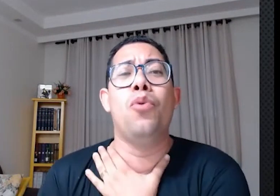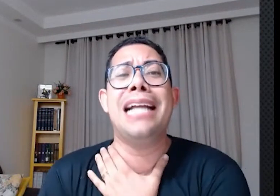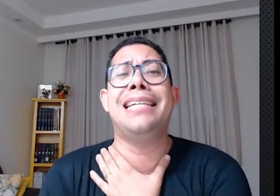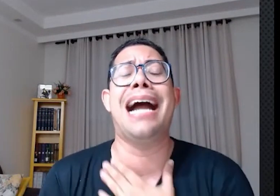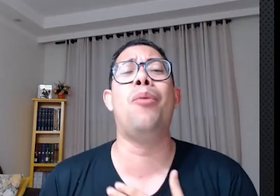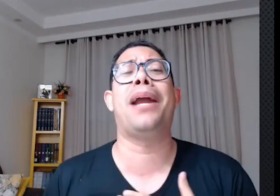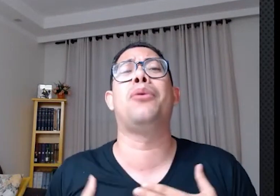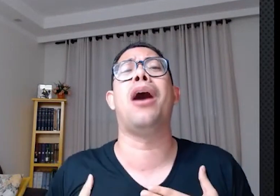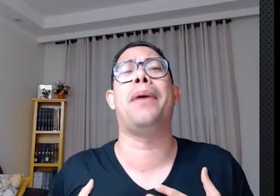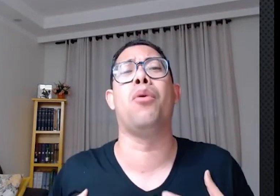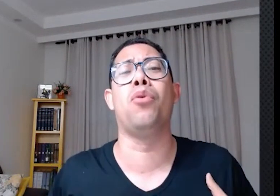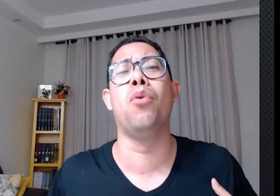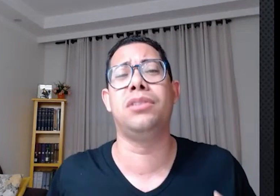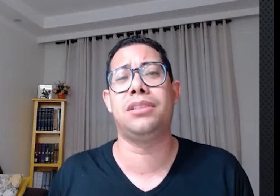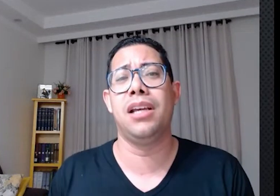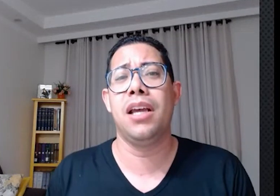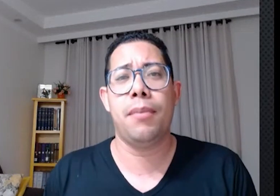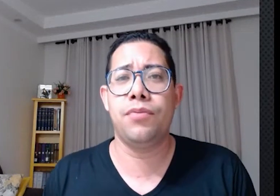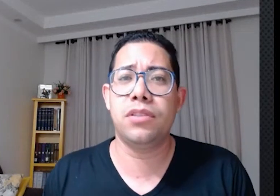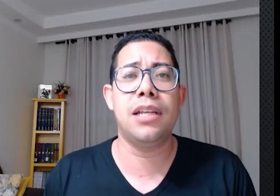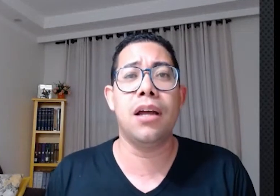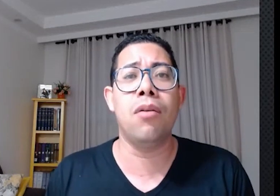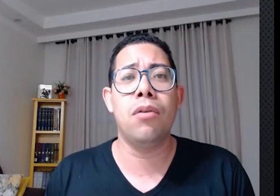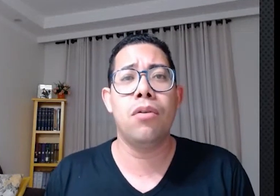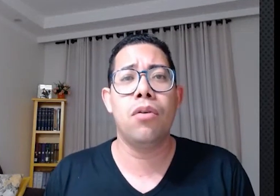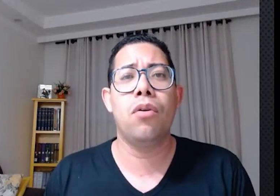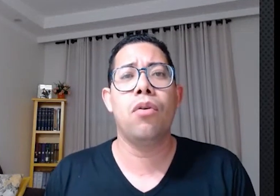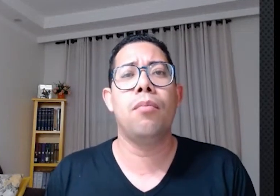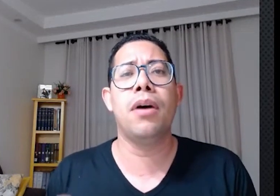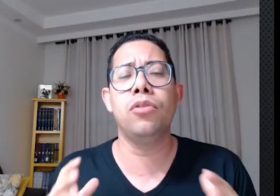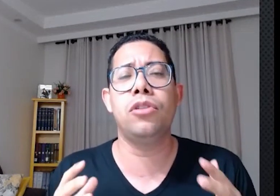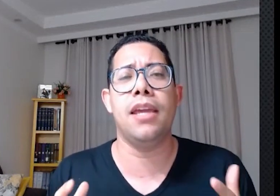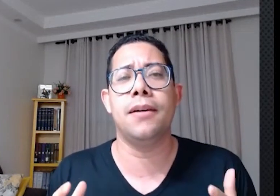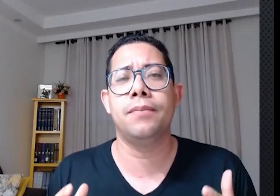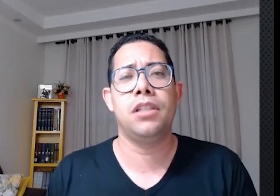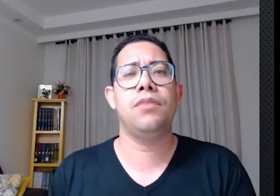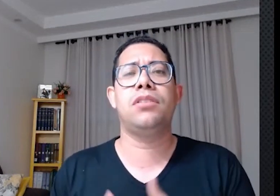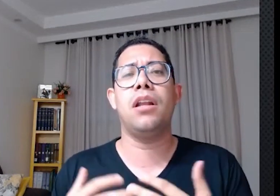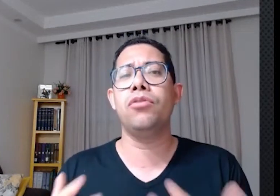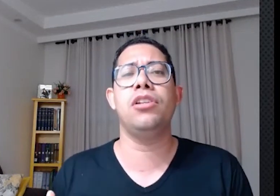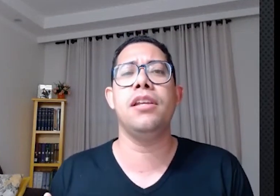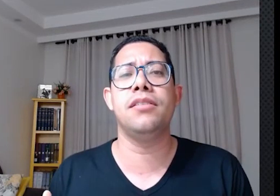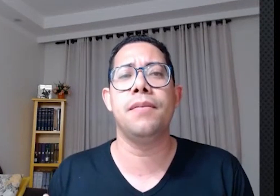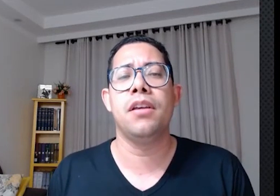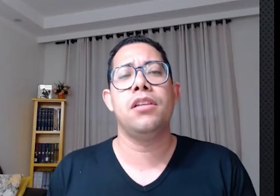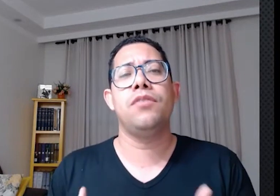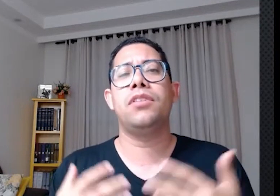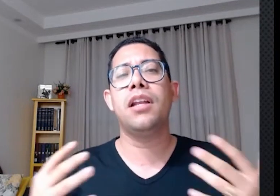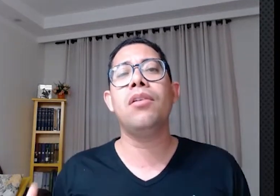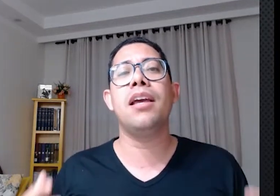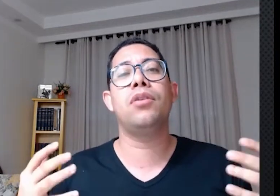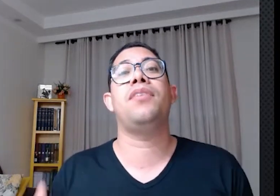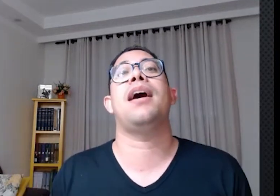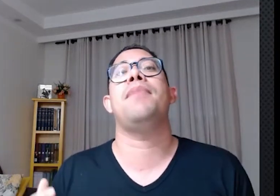chato ou radical para alguns. Mas se você não manuseia, se você não utiliza, se